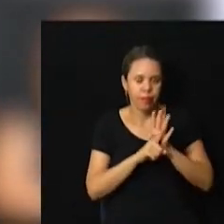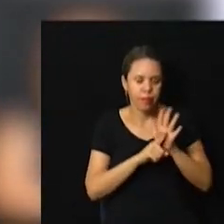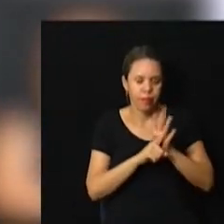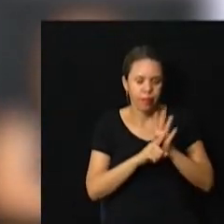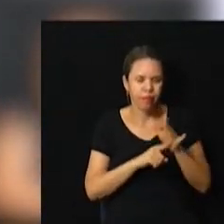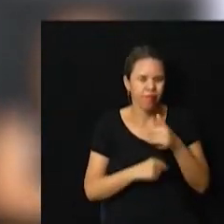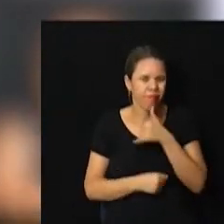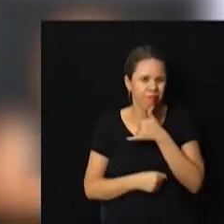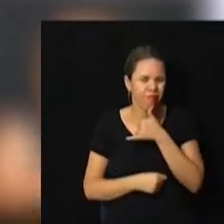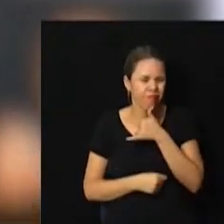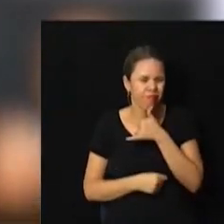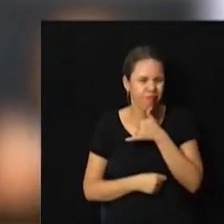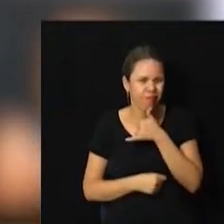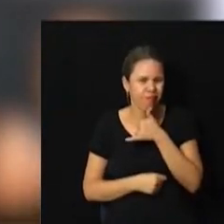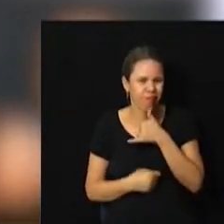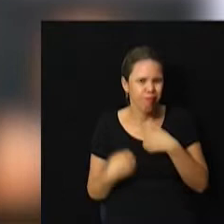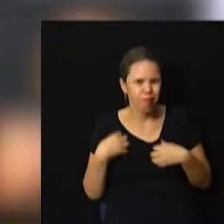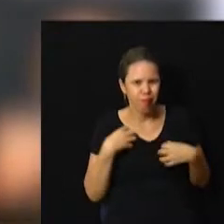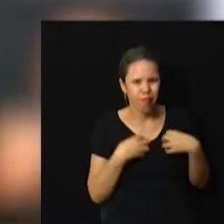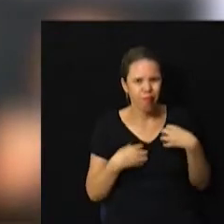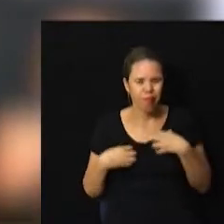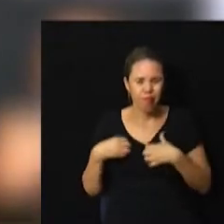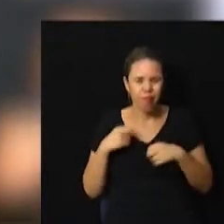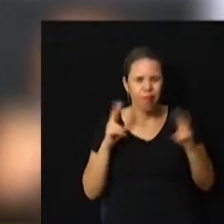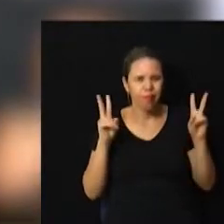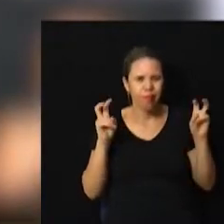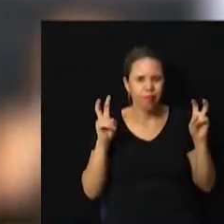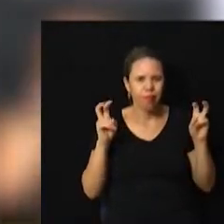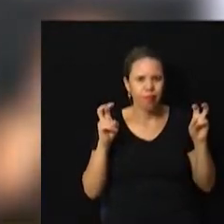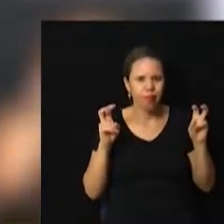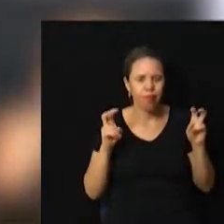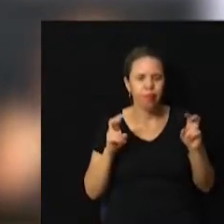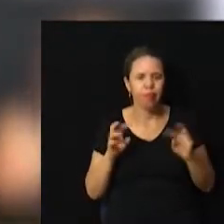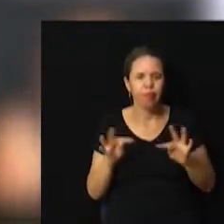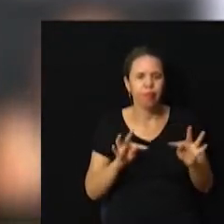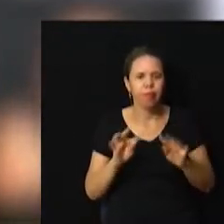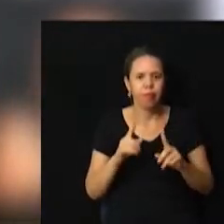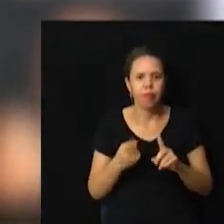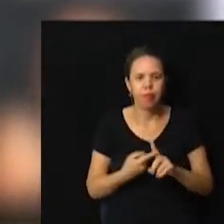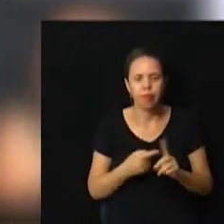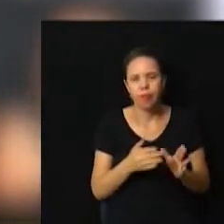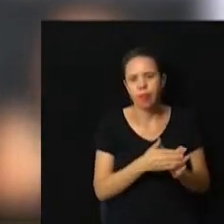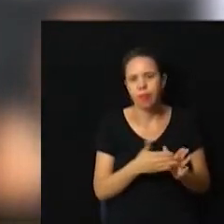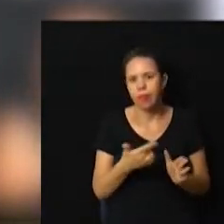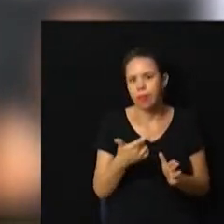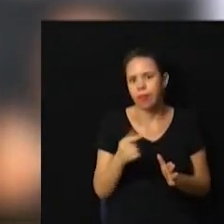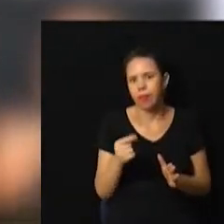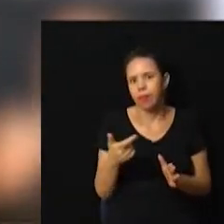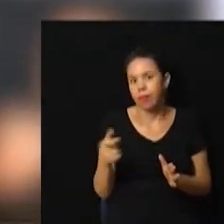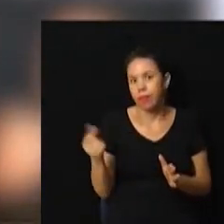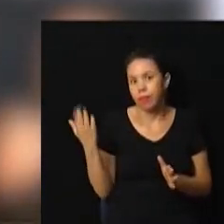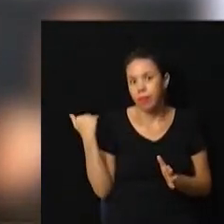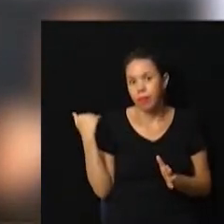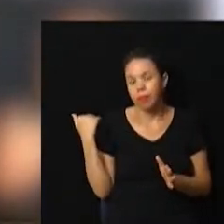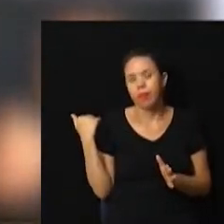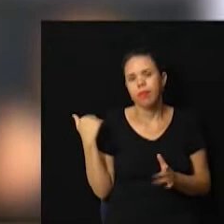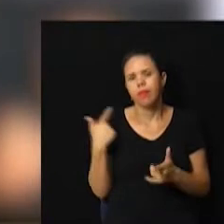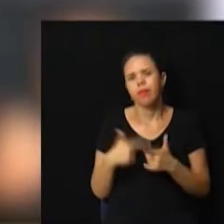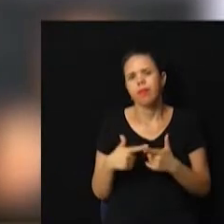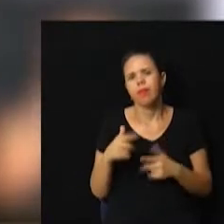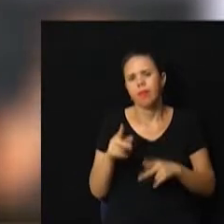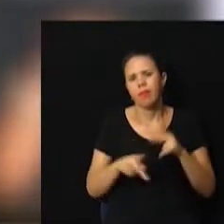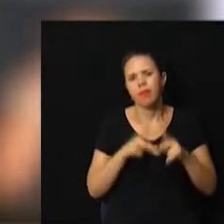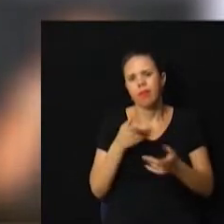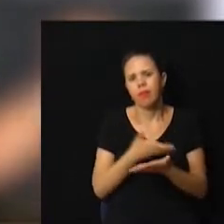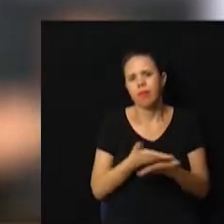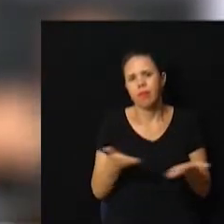assim muito tristes, duros, e estava muito relacionado com o pré-natal que ocorreu no ano 2020, todo aquele